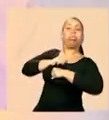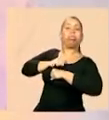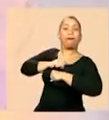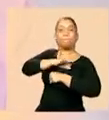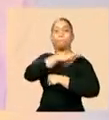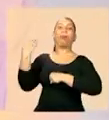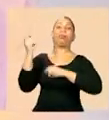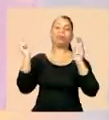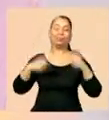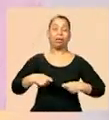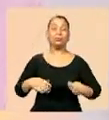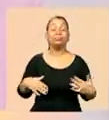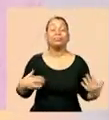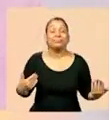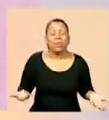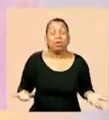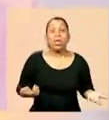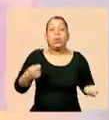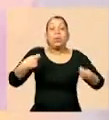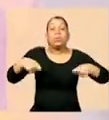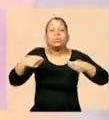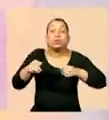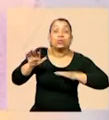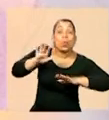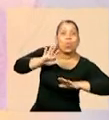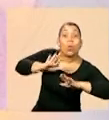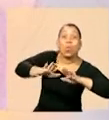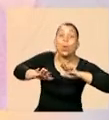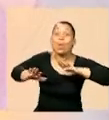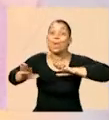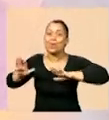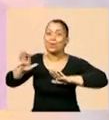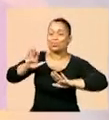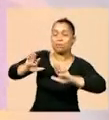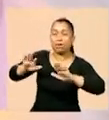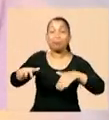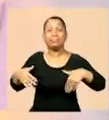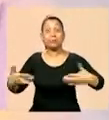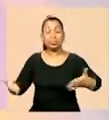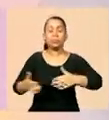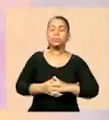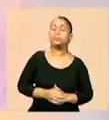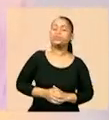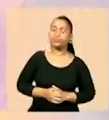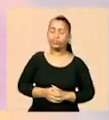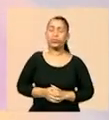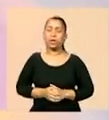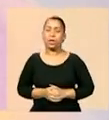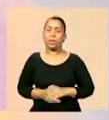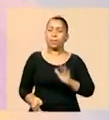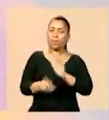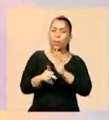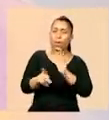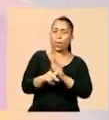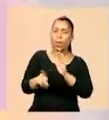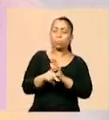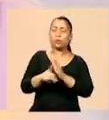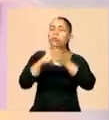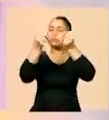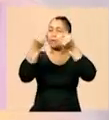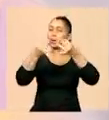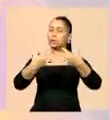pode matar. Então, eu preciso controlar essa situação. Então, aí voltando para a parte